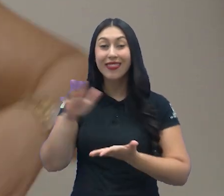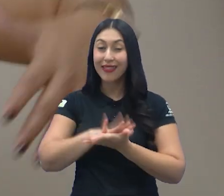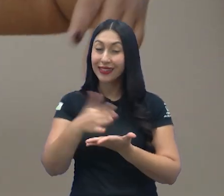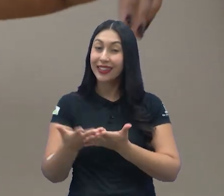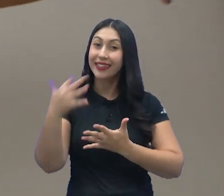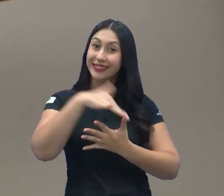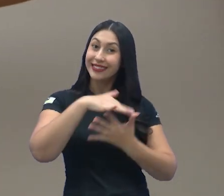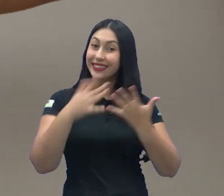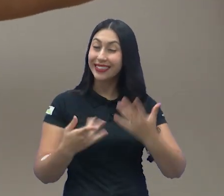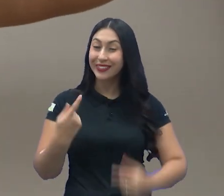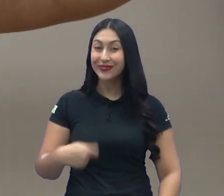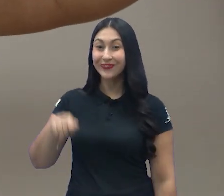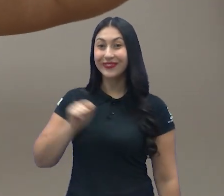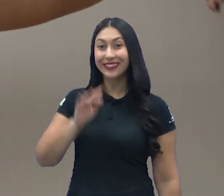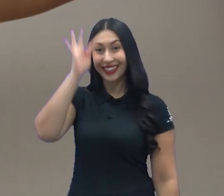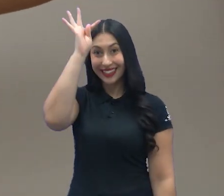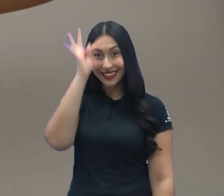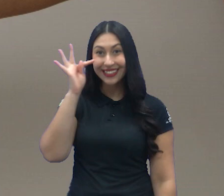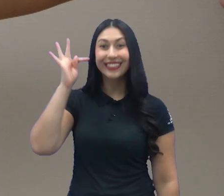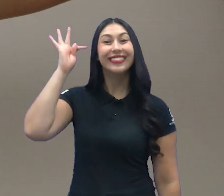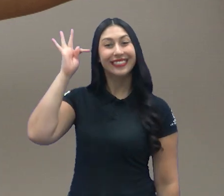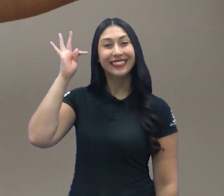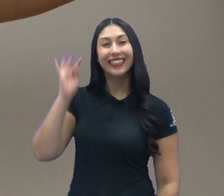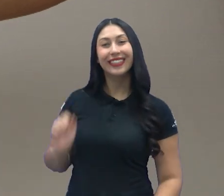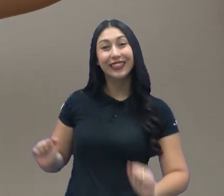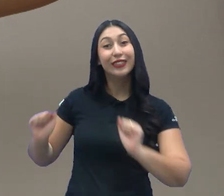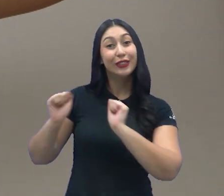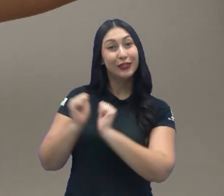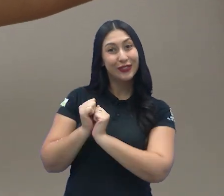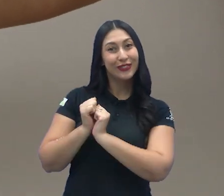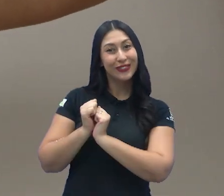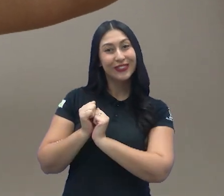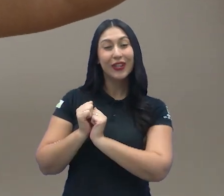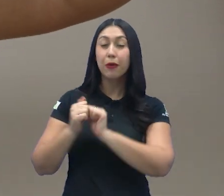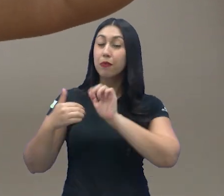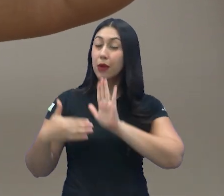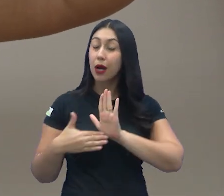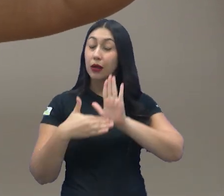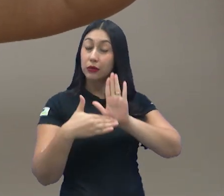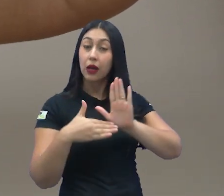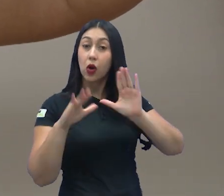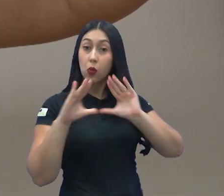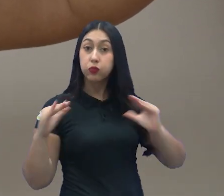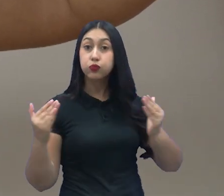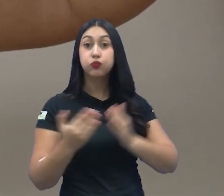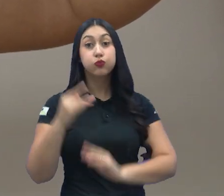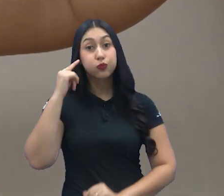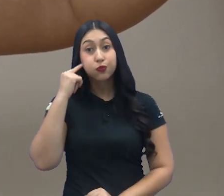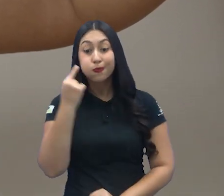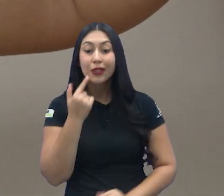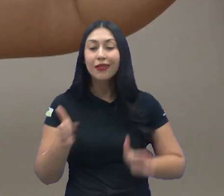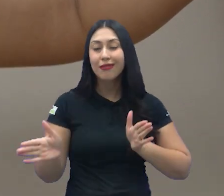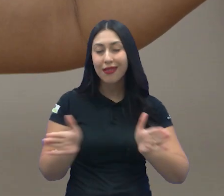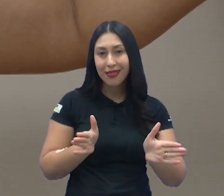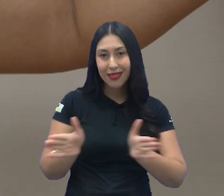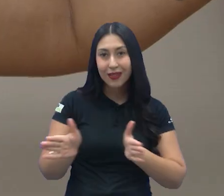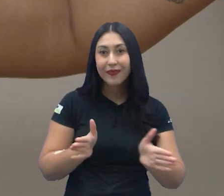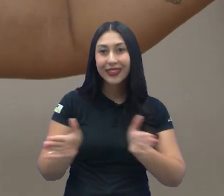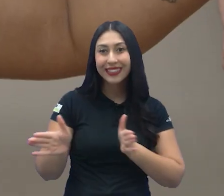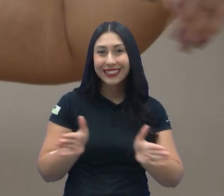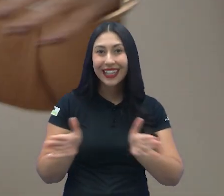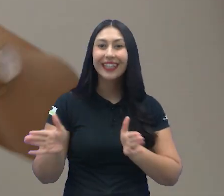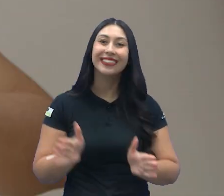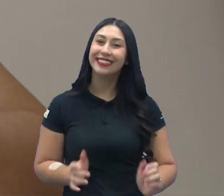Libras da Tamires Caetano nesse programa aqui, proporcionando acessibilidade para a comunidade surda. Tamires está aqui do